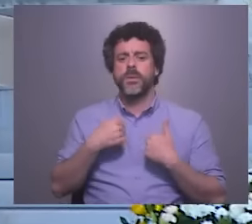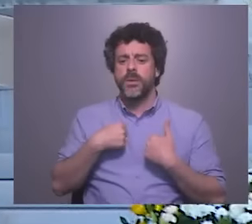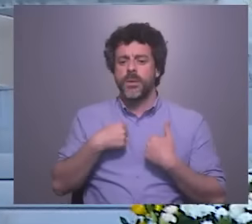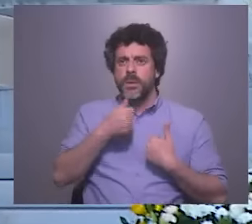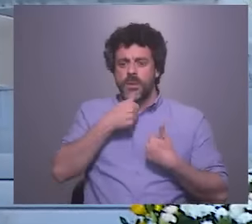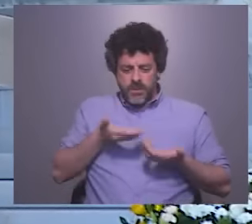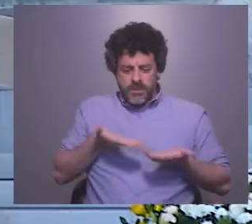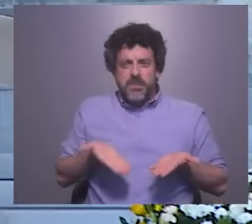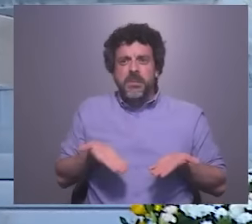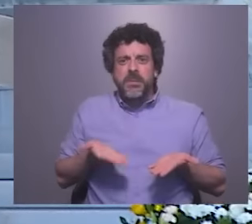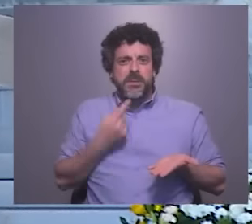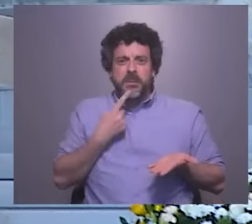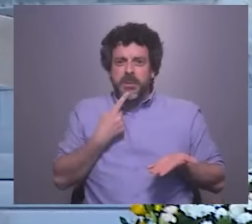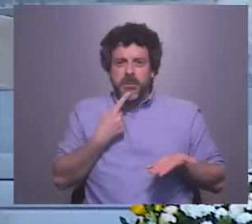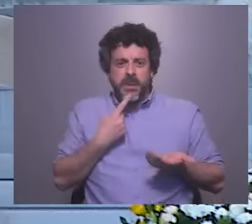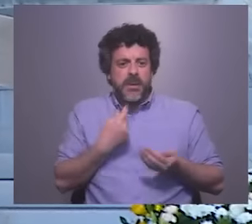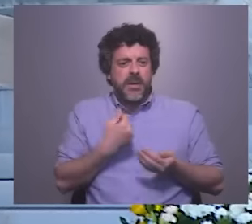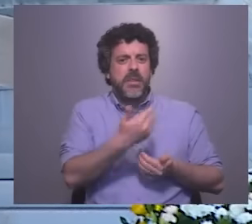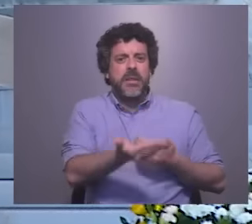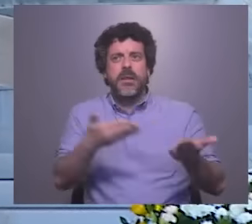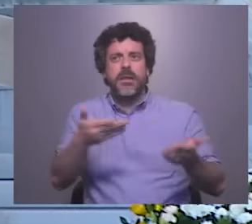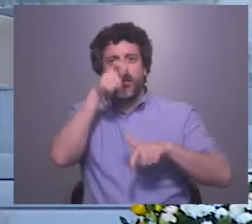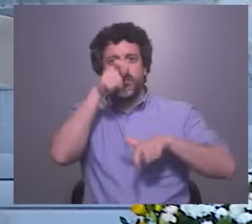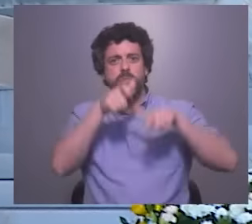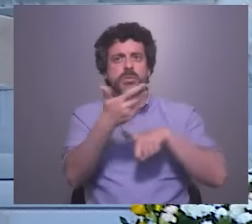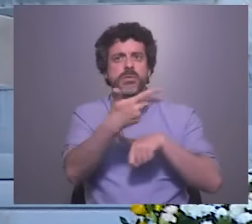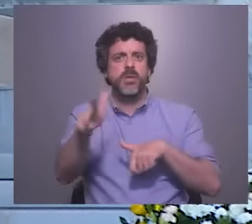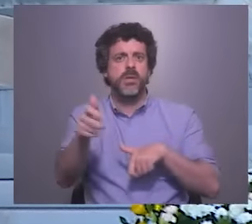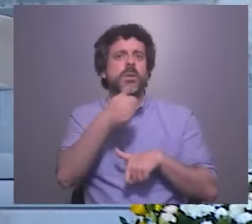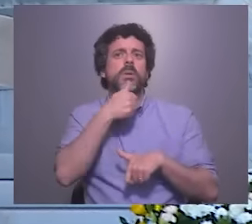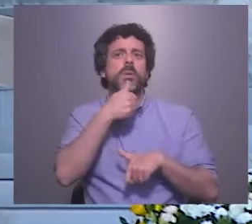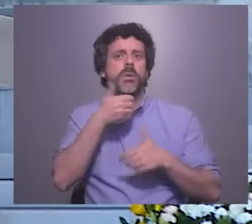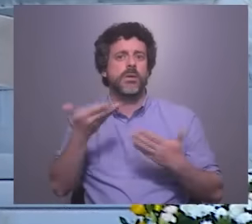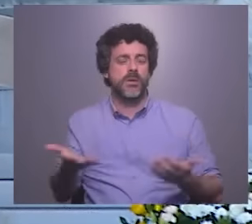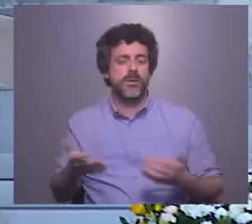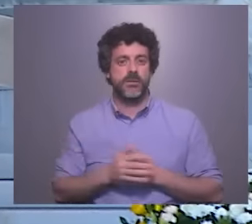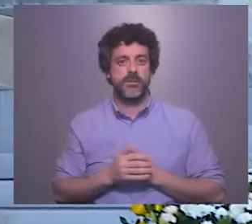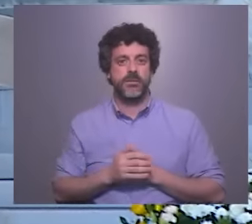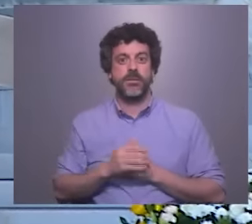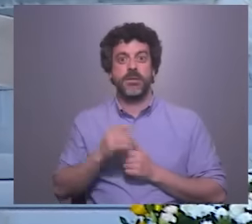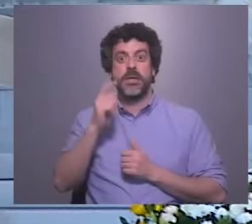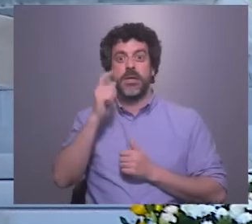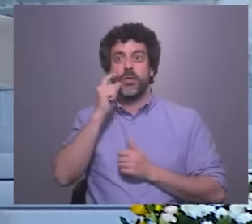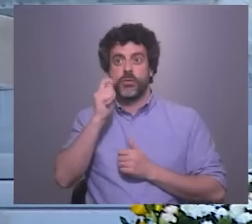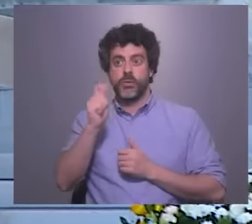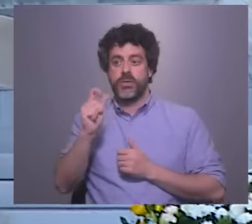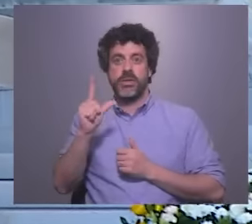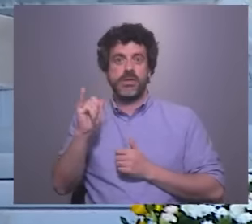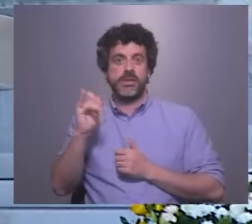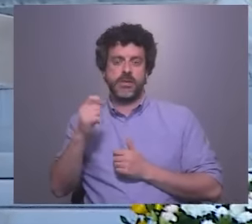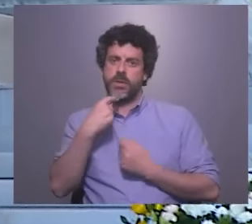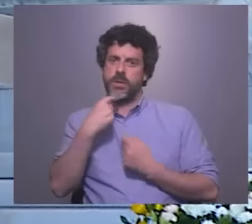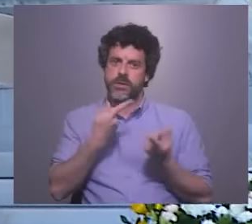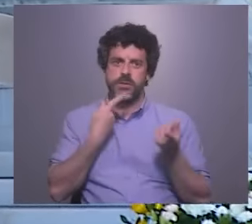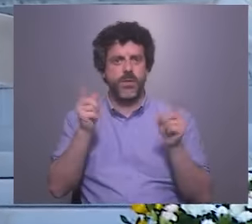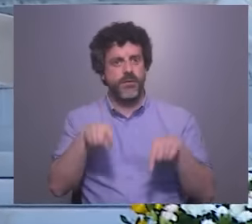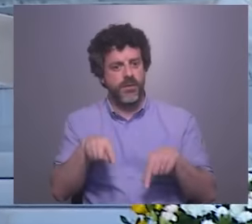Eliseu disse: dá-os a comer a essa gente. O servo